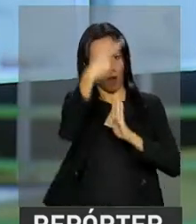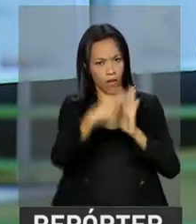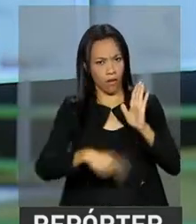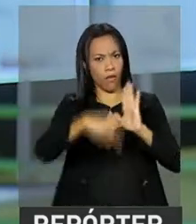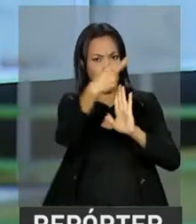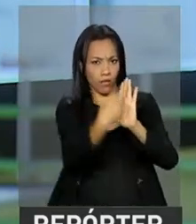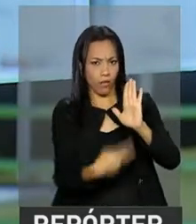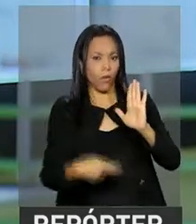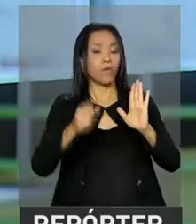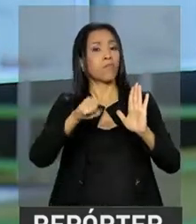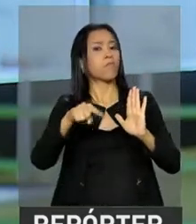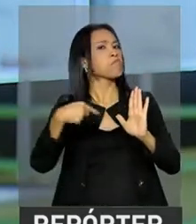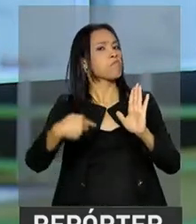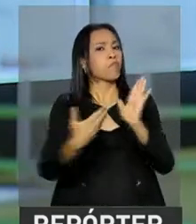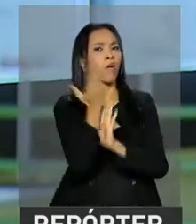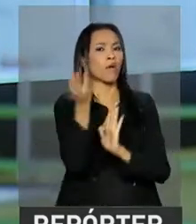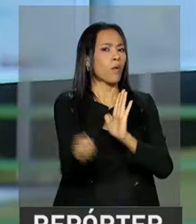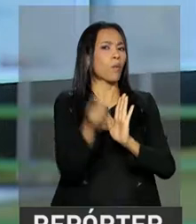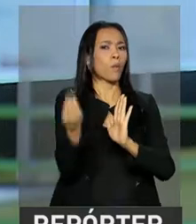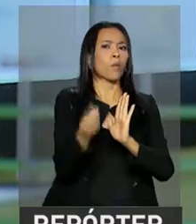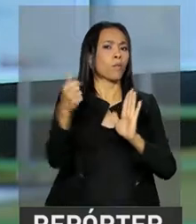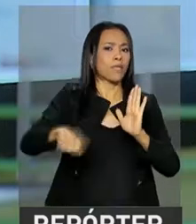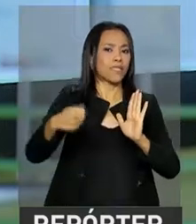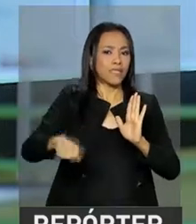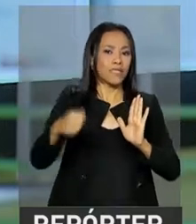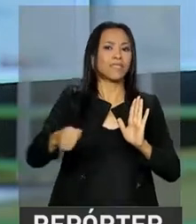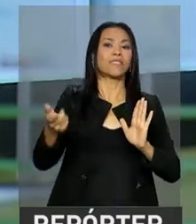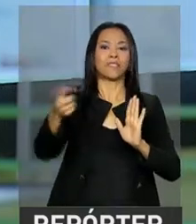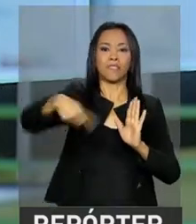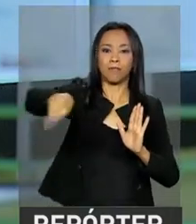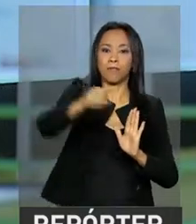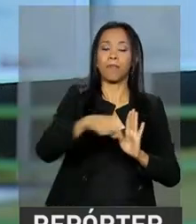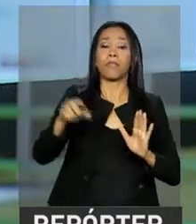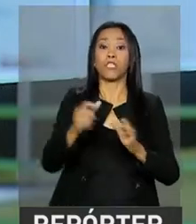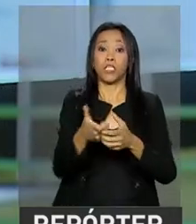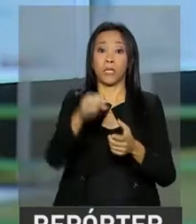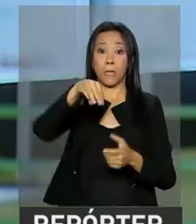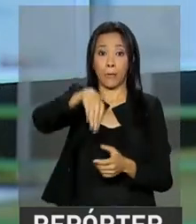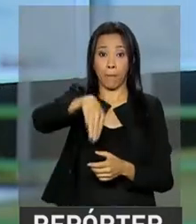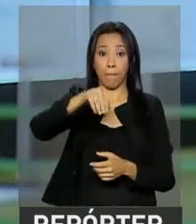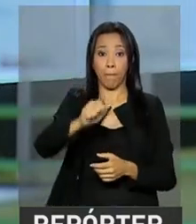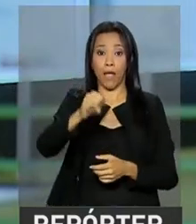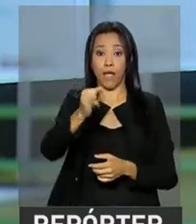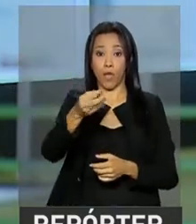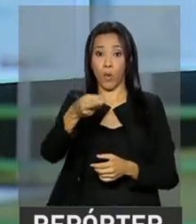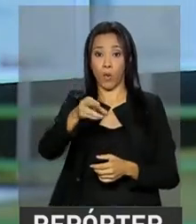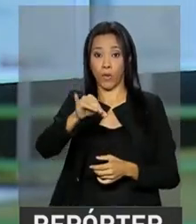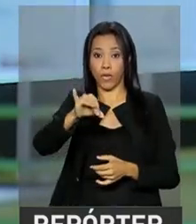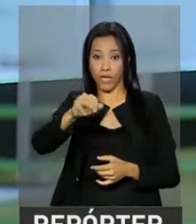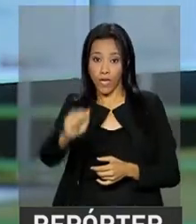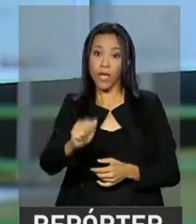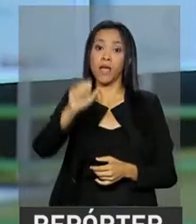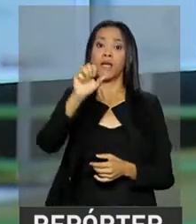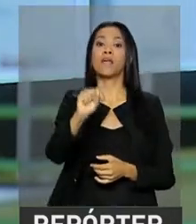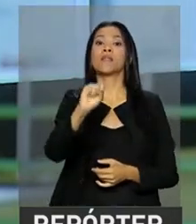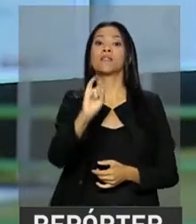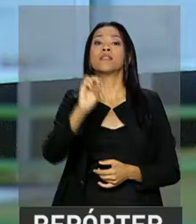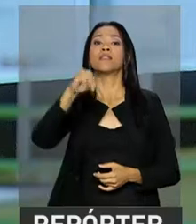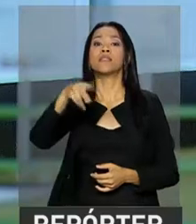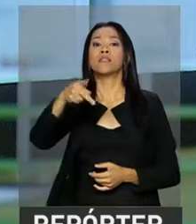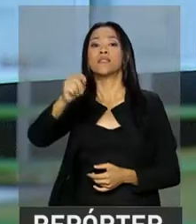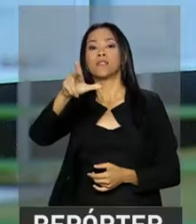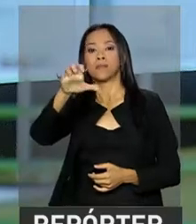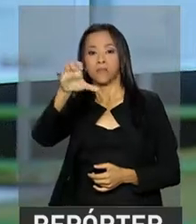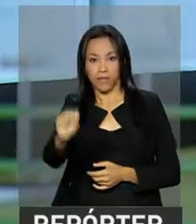para ser aprovado precisa de maioria simples da comissão que tem 27 senadores titulares e mais vinte e sete suplentes